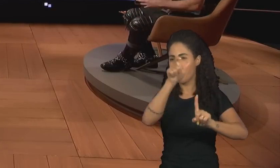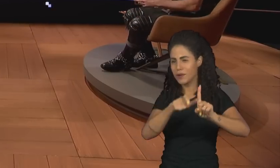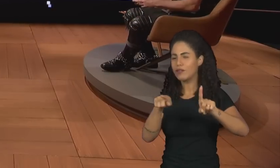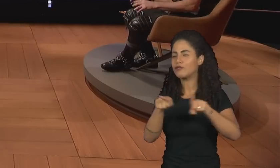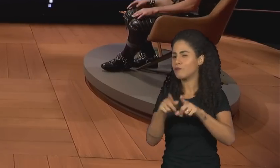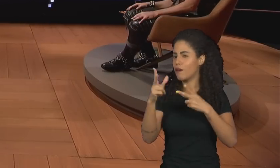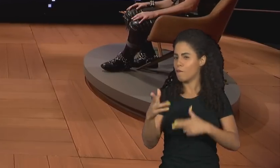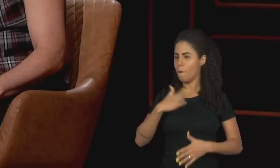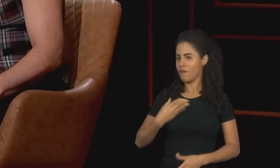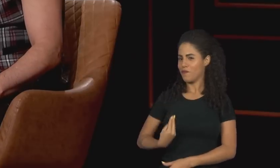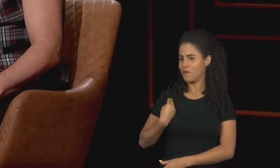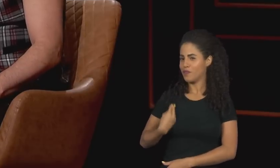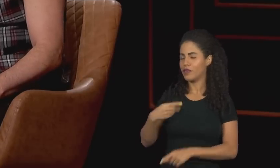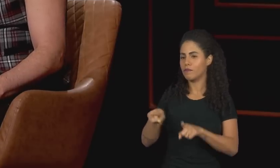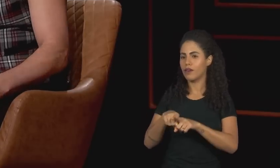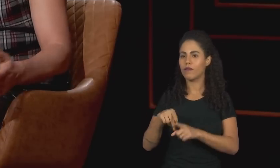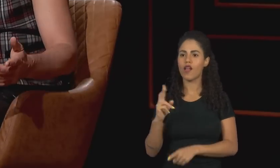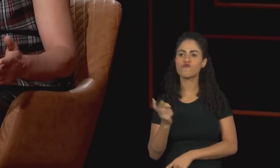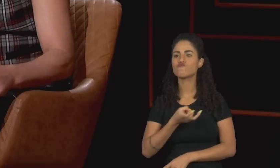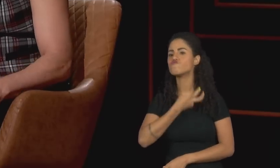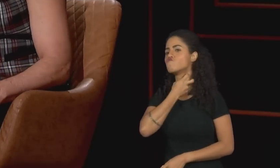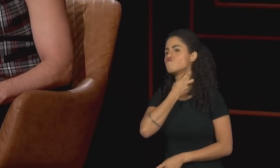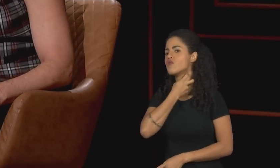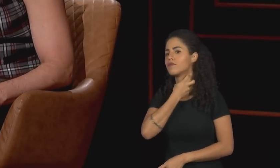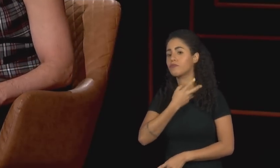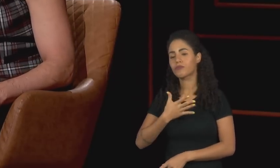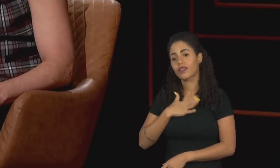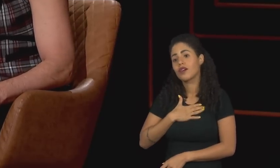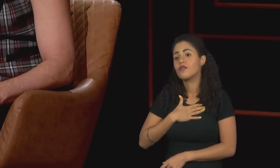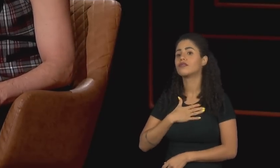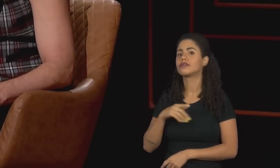coisa meio vampiresca e tal. Então eu falei, bom, tipo